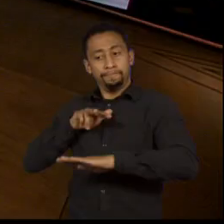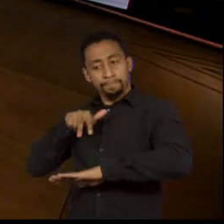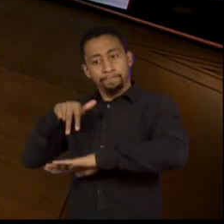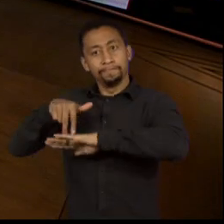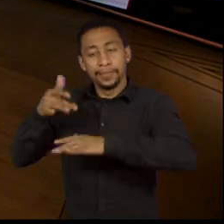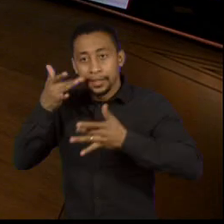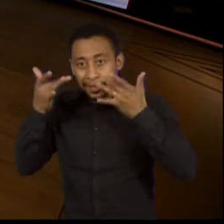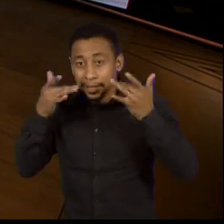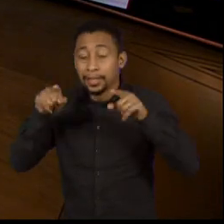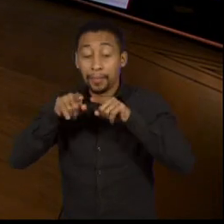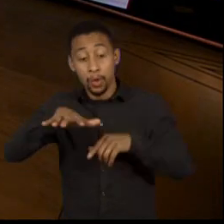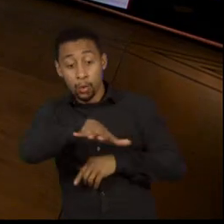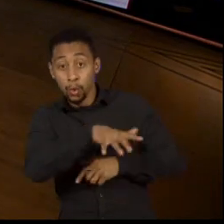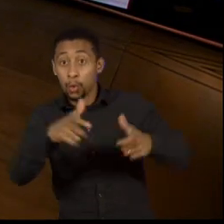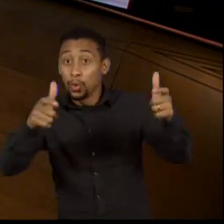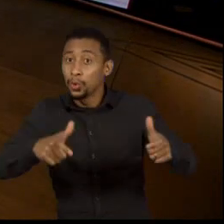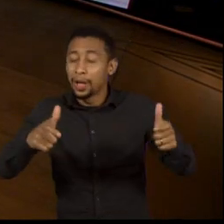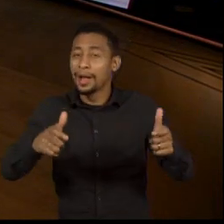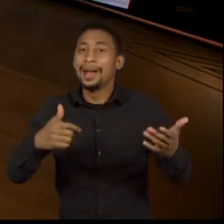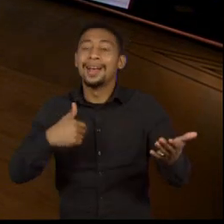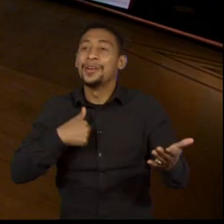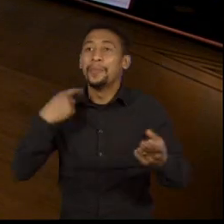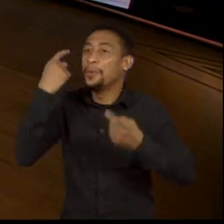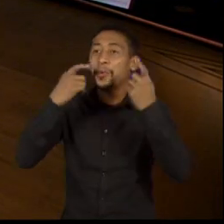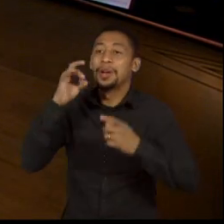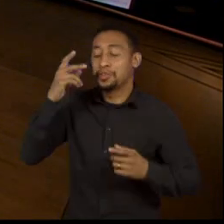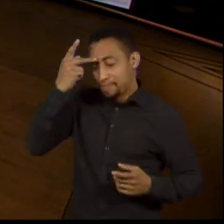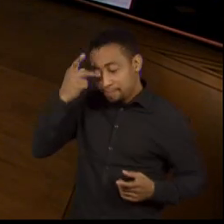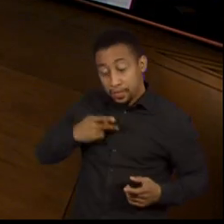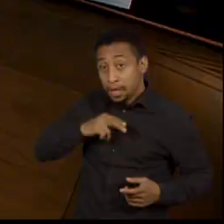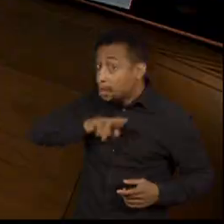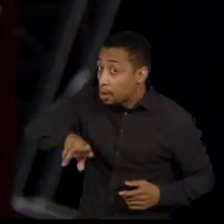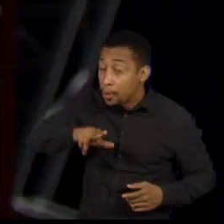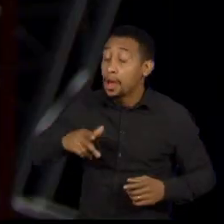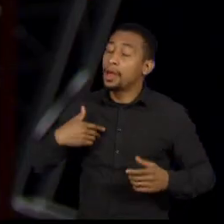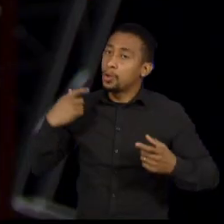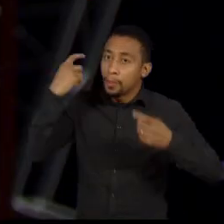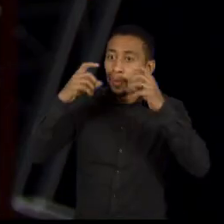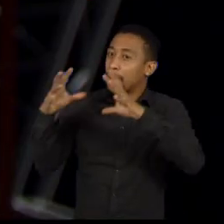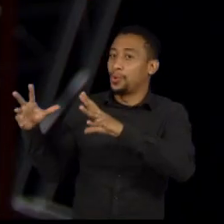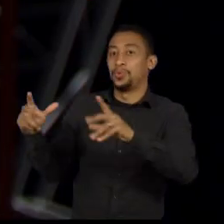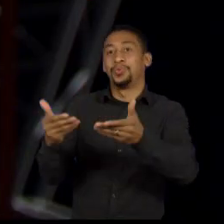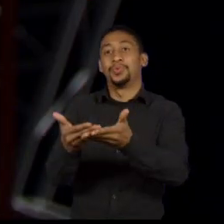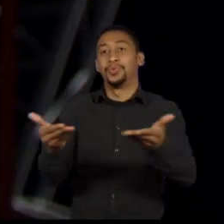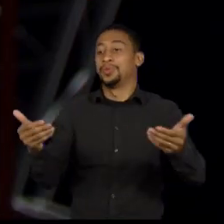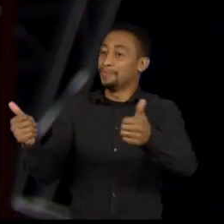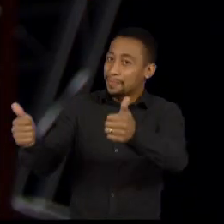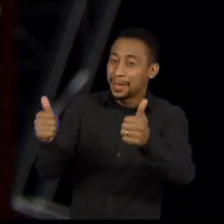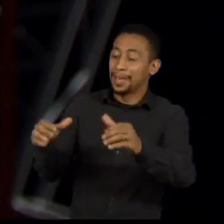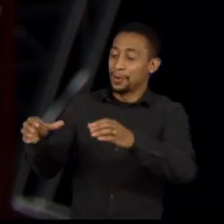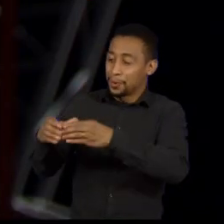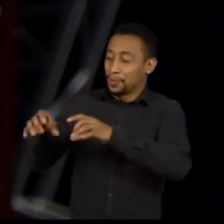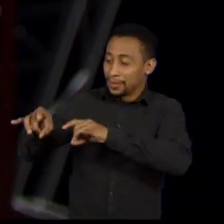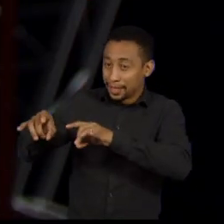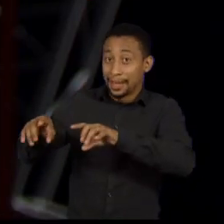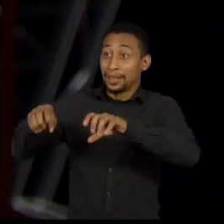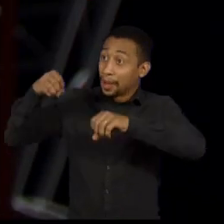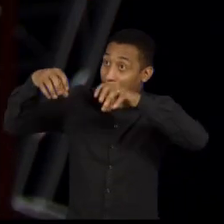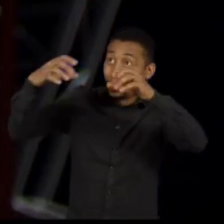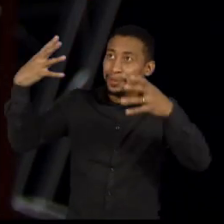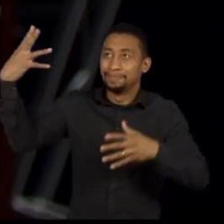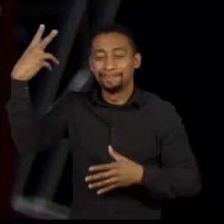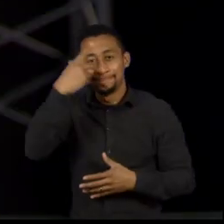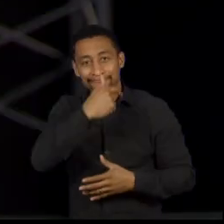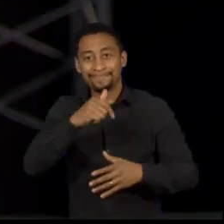quanto na peça. Eu não sou uma atriz que estou preocupada só com o meu, eu quero que todos estejam bem, a técnica, que a luz fique linda e